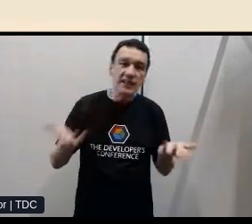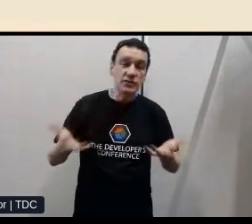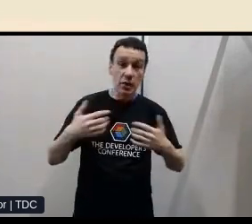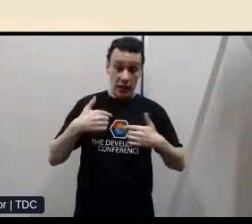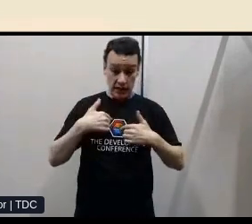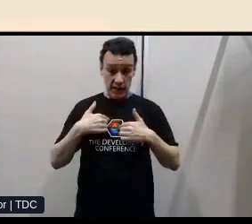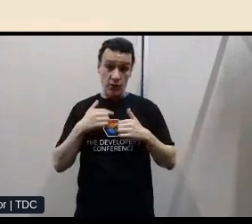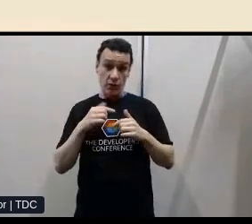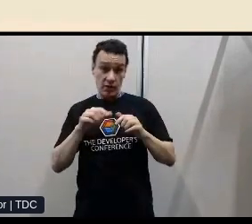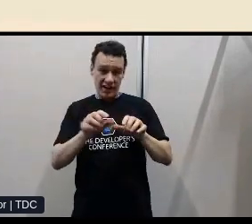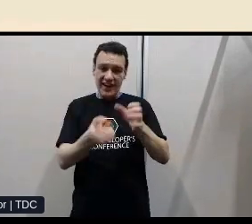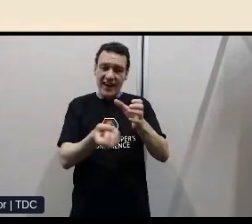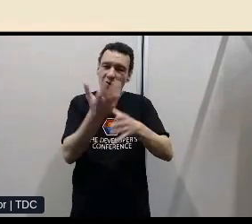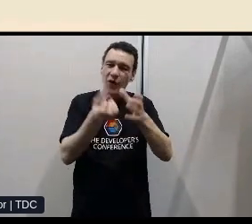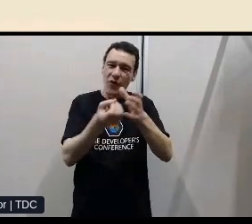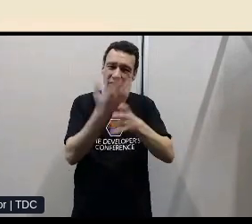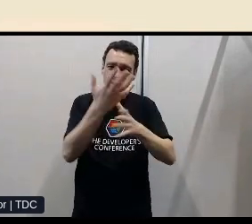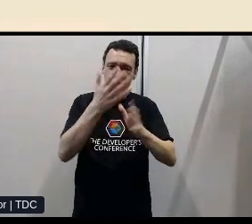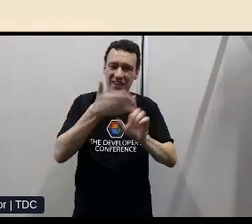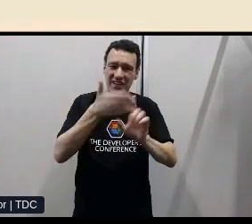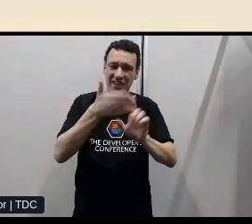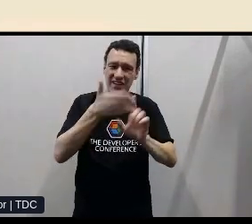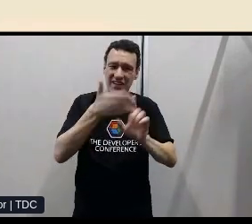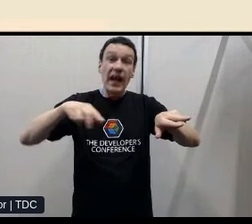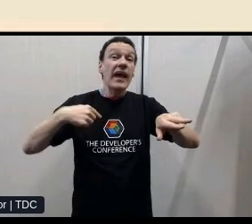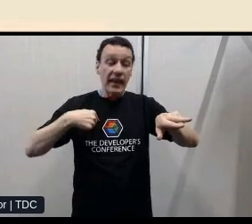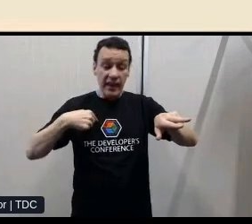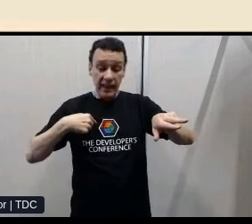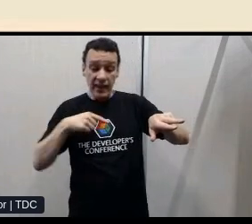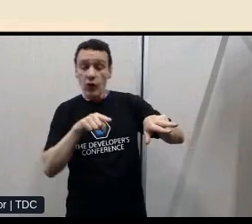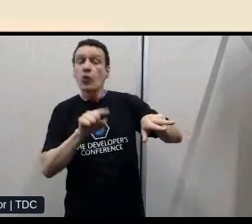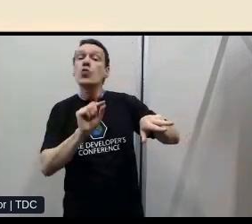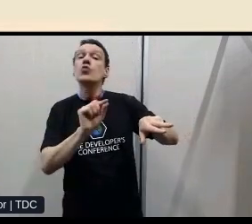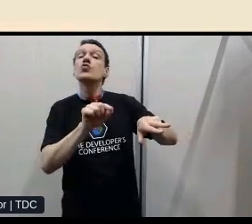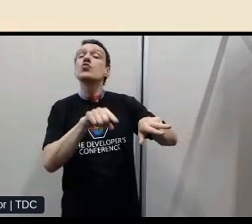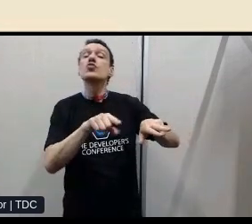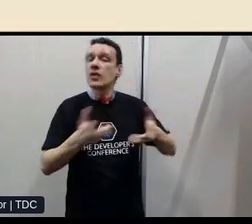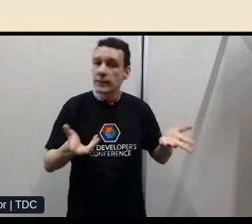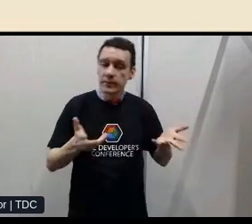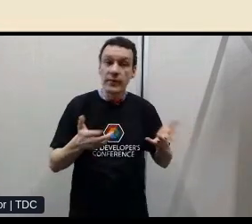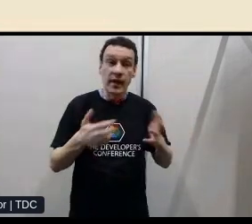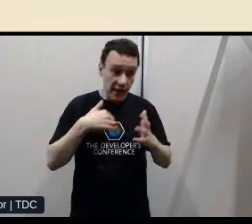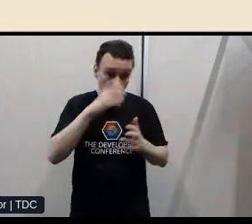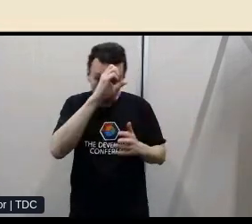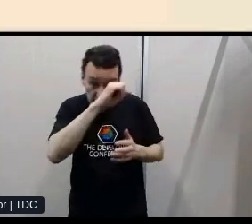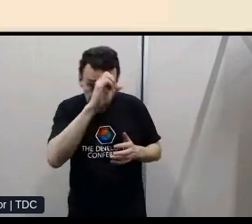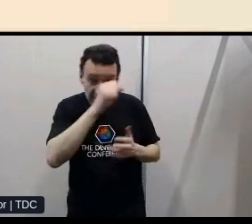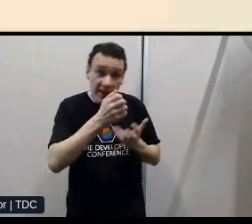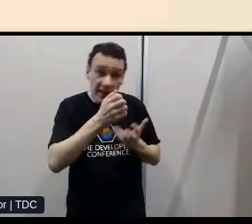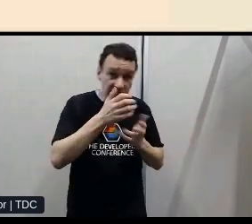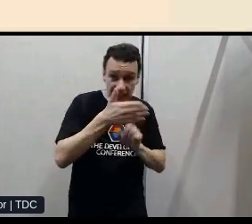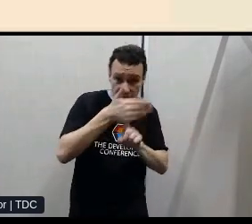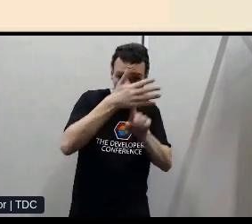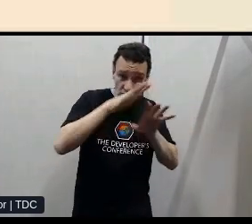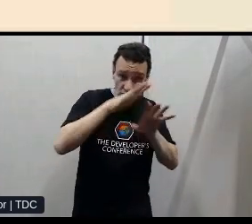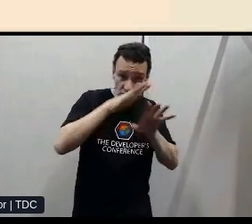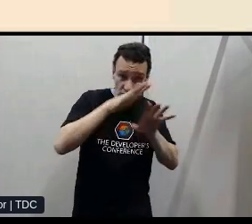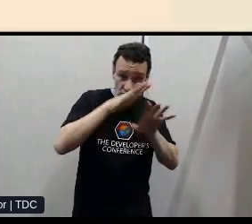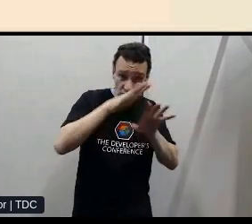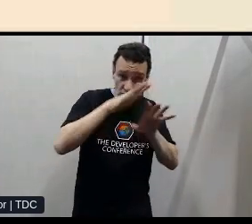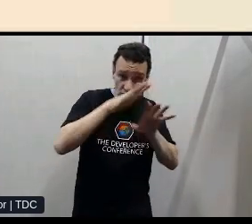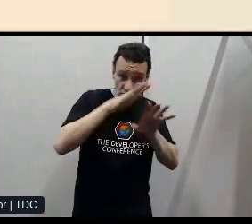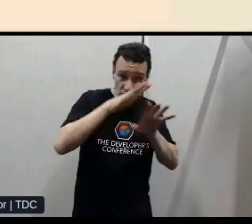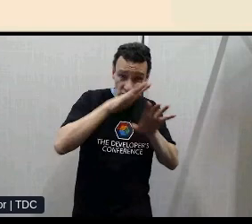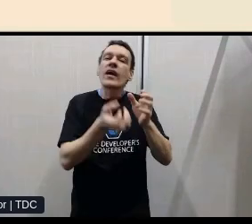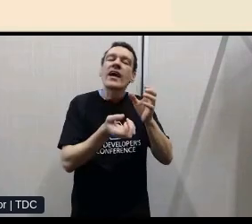nessa posição de produzir tecnologia. Não só na posição de consumir tecnologia, mas também de criar as coisas novas.